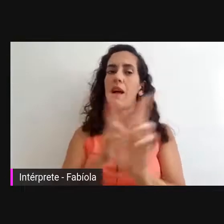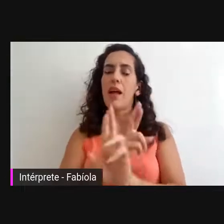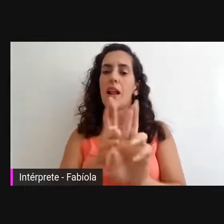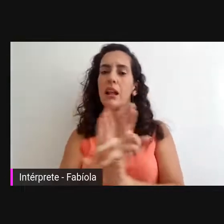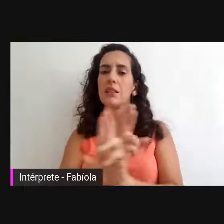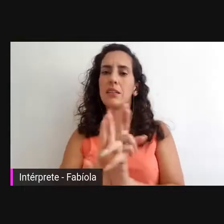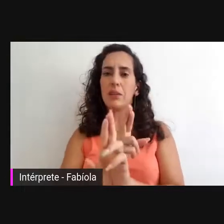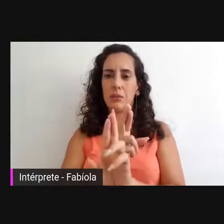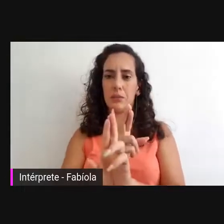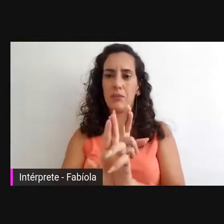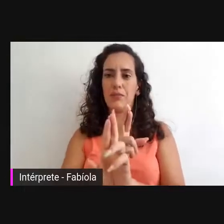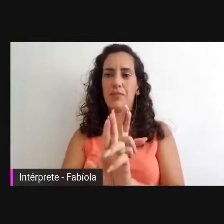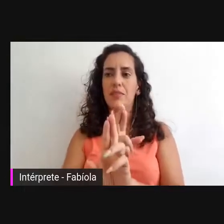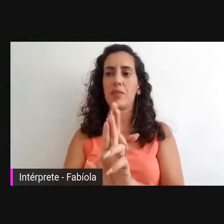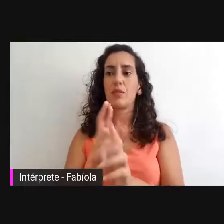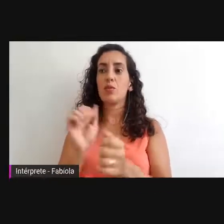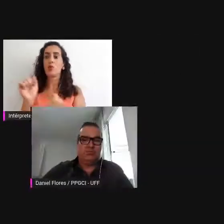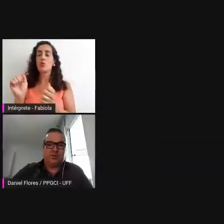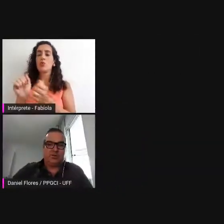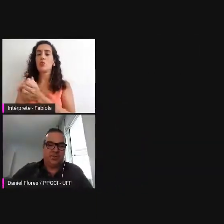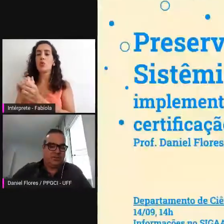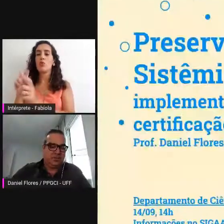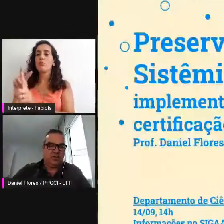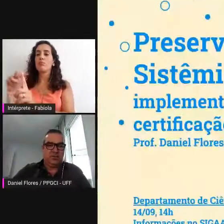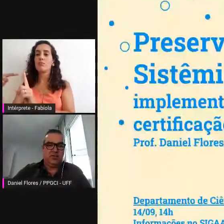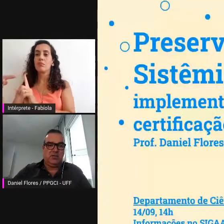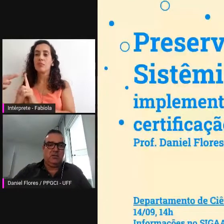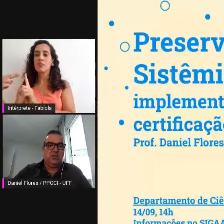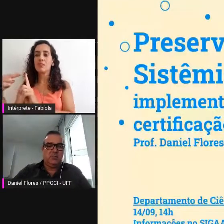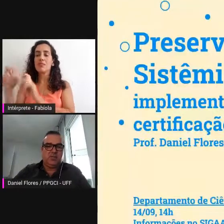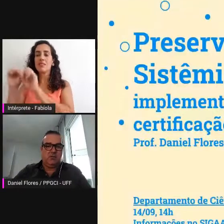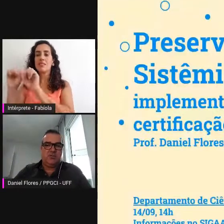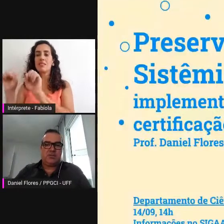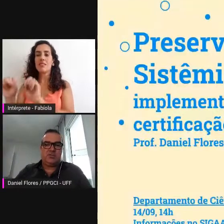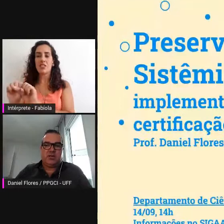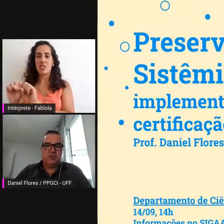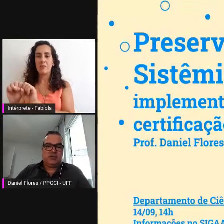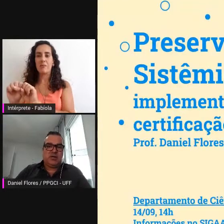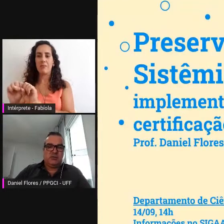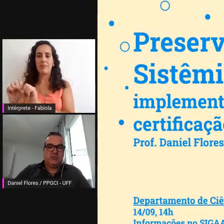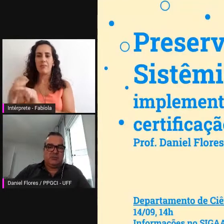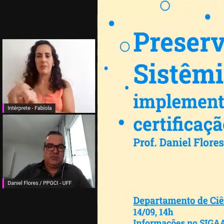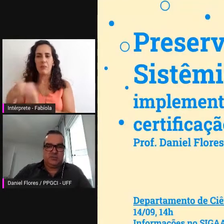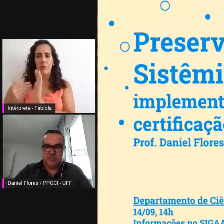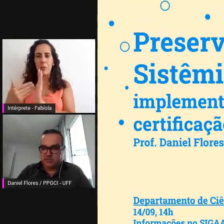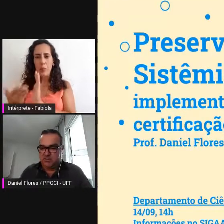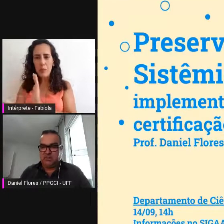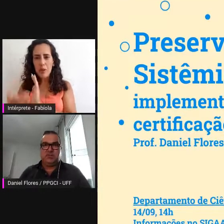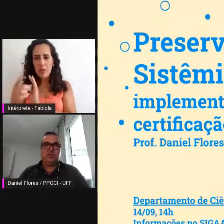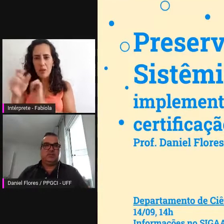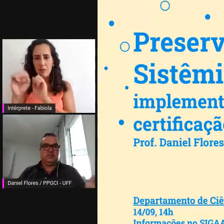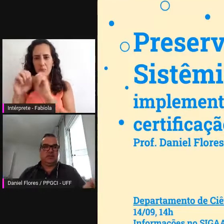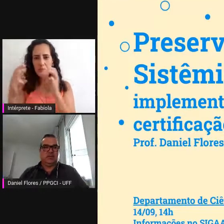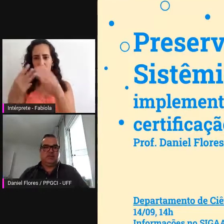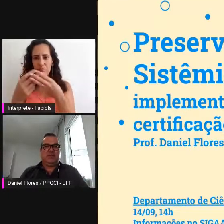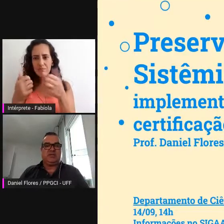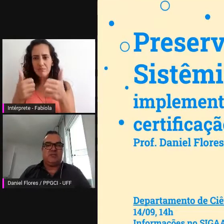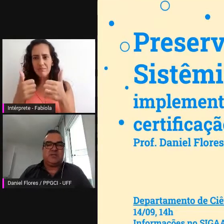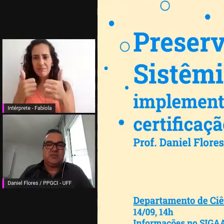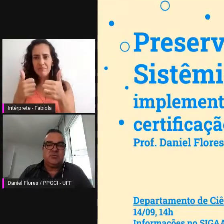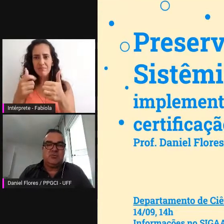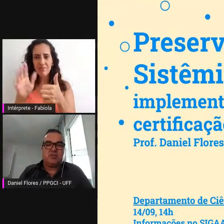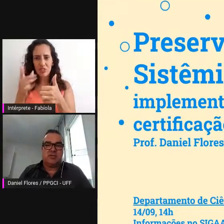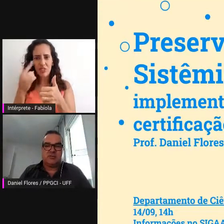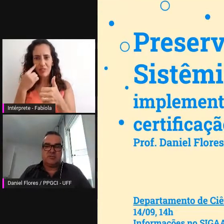Deixa eu pedir para o Arthur, que está dando o suporte para a gente aqui, ele compartilhar o slide para vocês. Está aí,